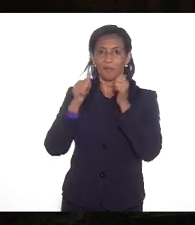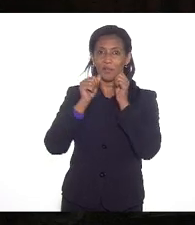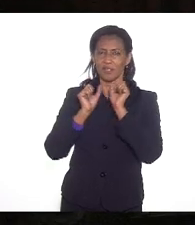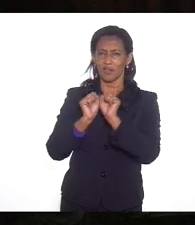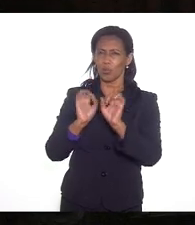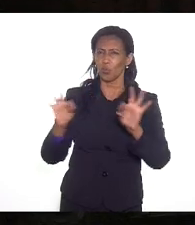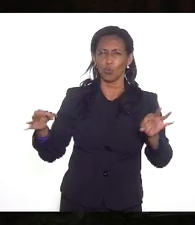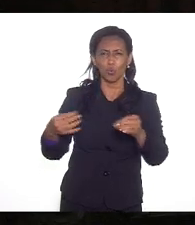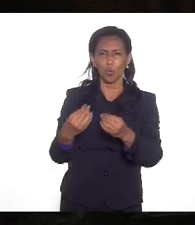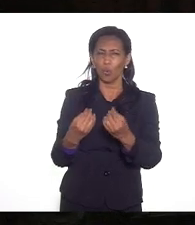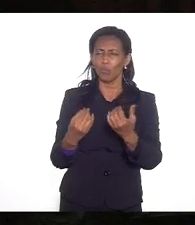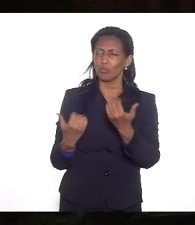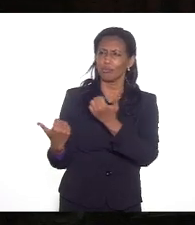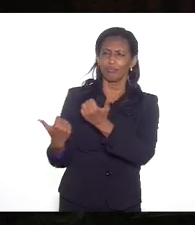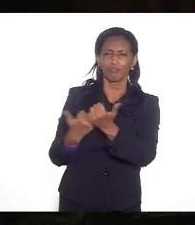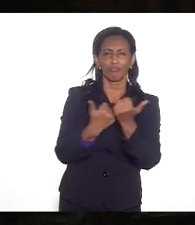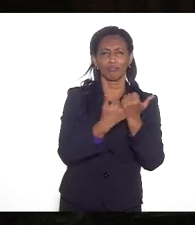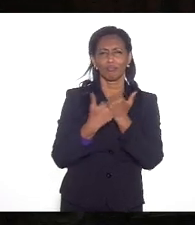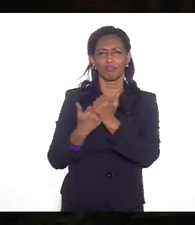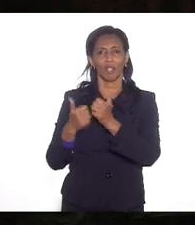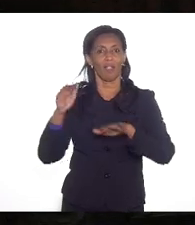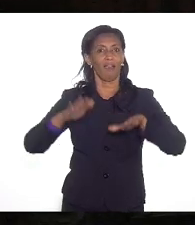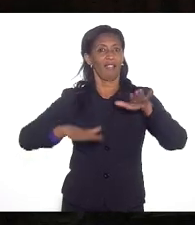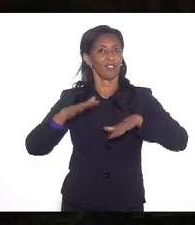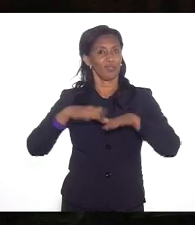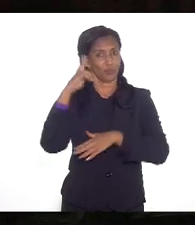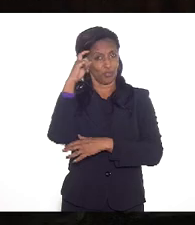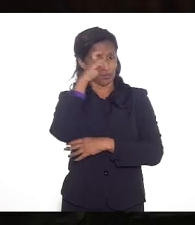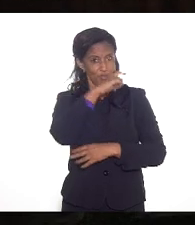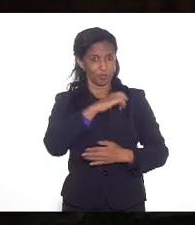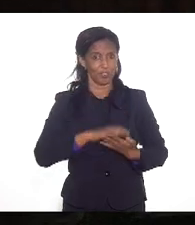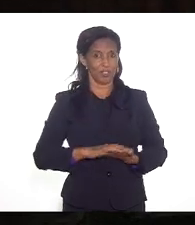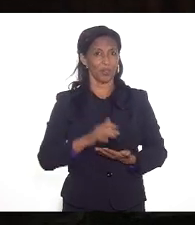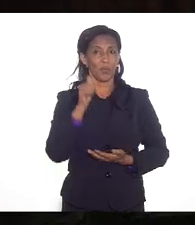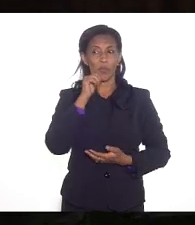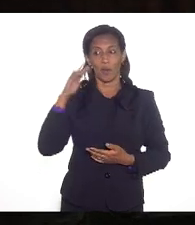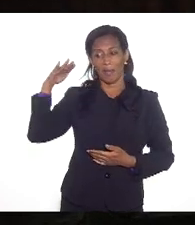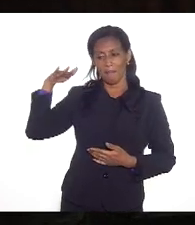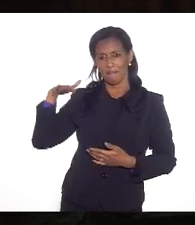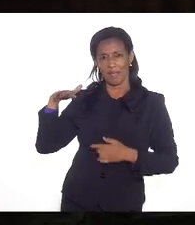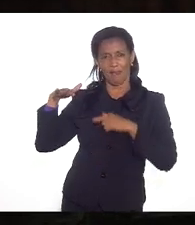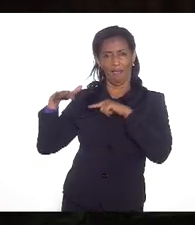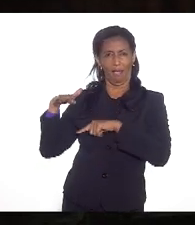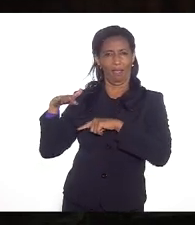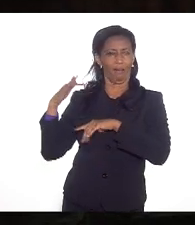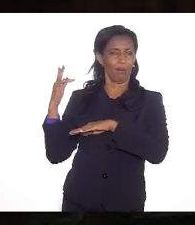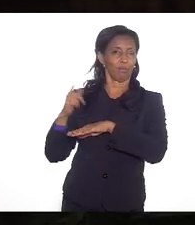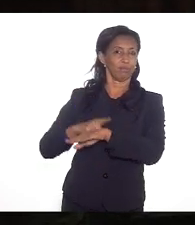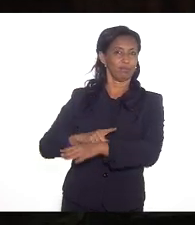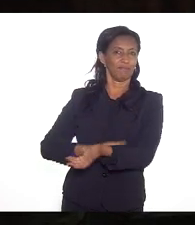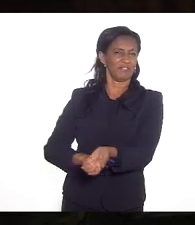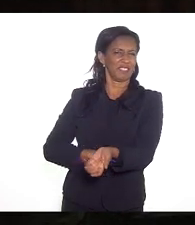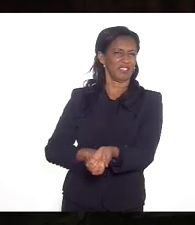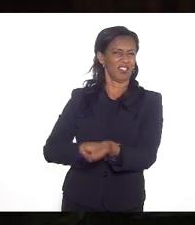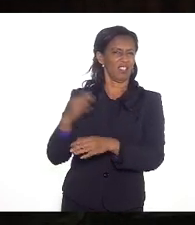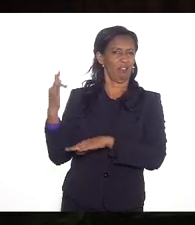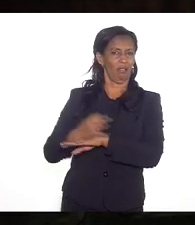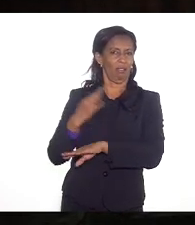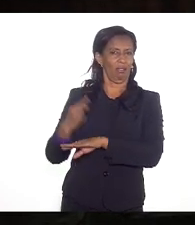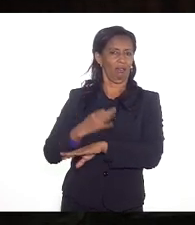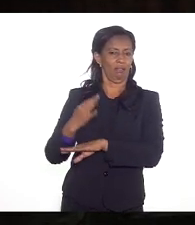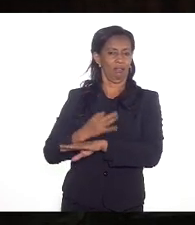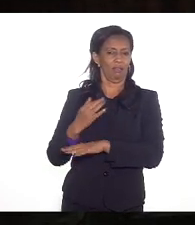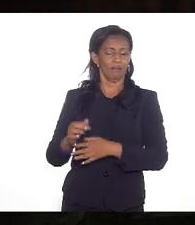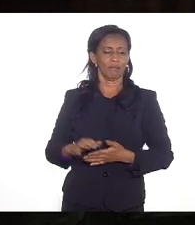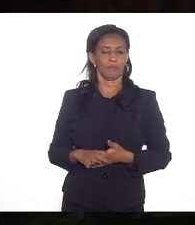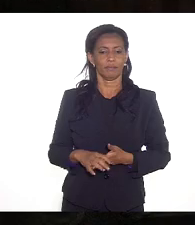parlamentar em toda a equipe que às vezes eu sou difícil mulher pequenas vezes é é brava né gente teimosa de